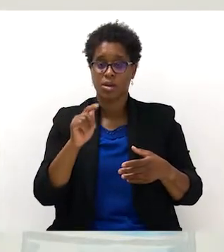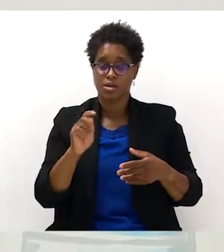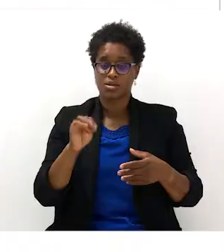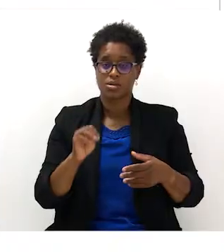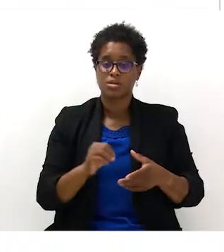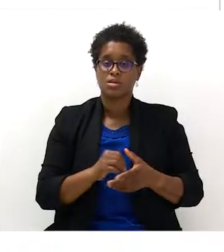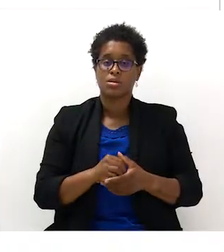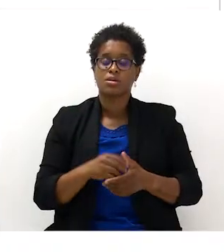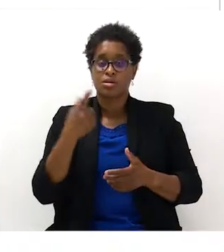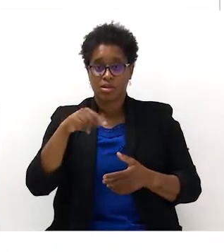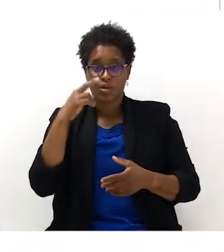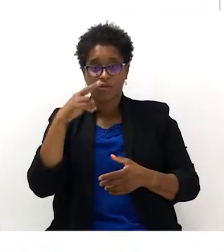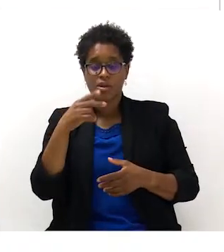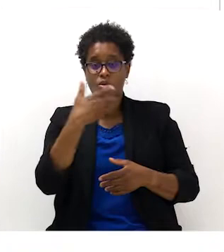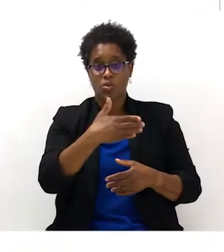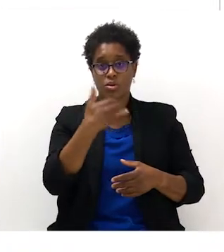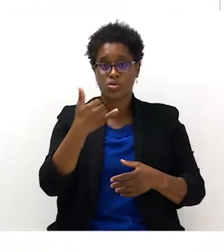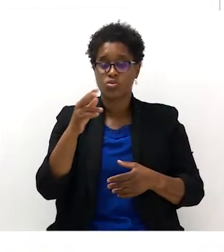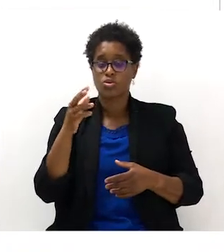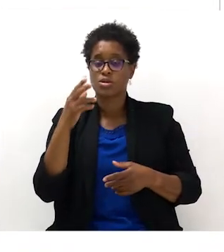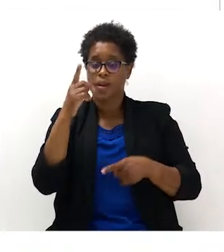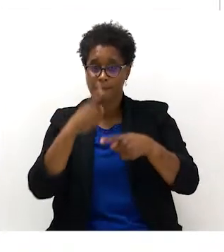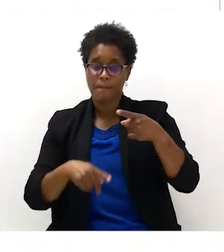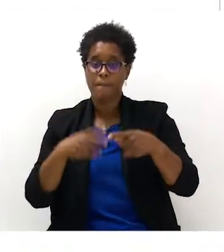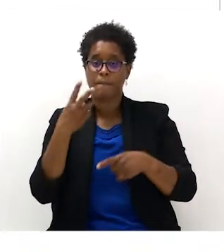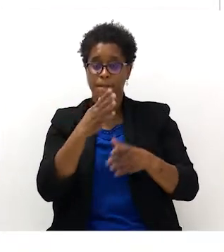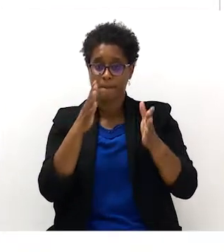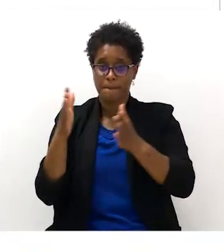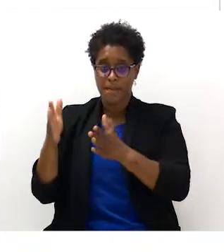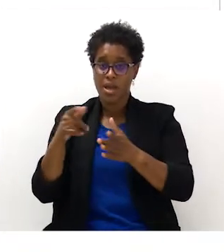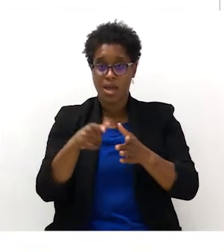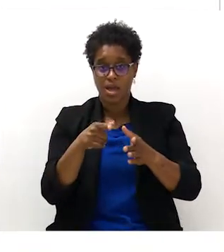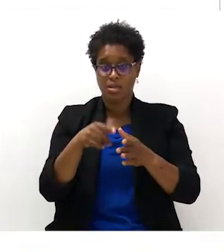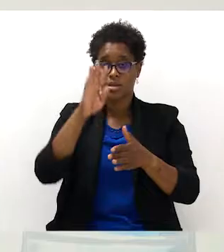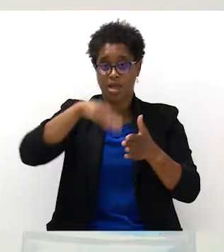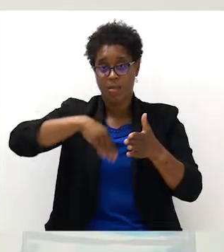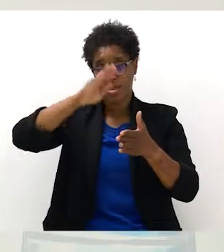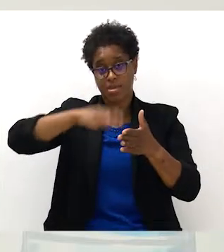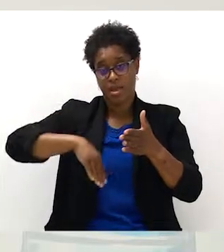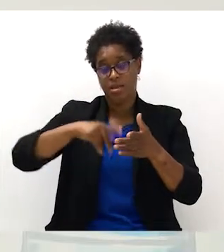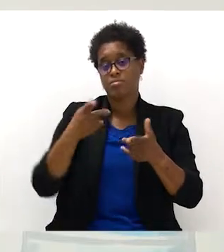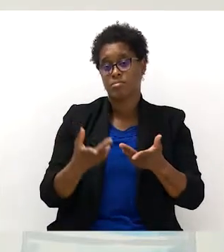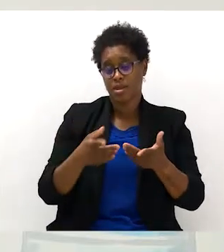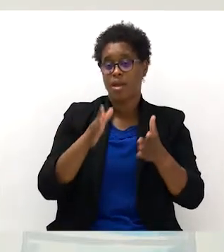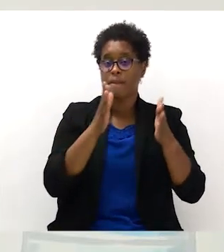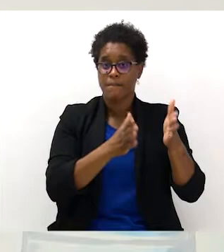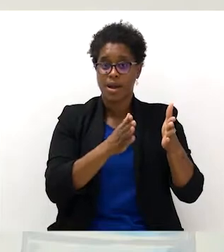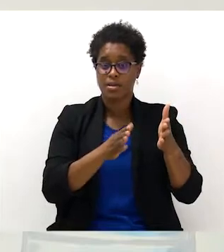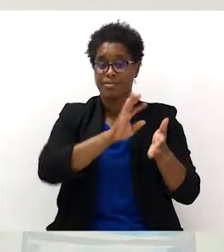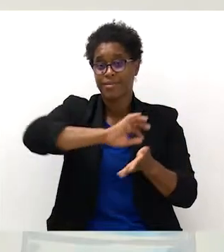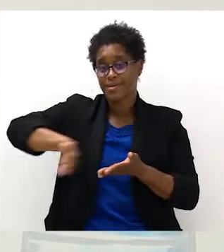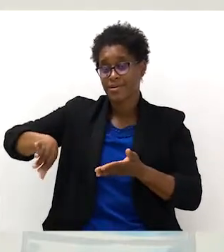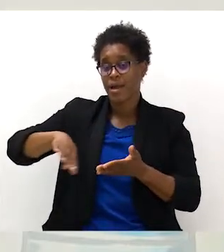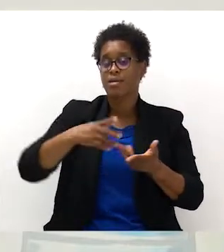Estão a ver? 2 partes. Esta parte está pintada, significa a parte retirada,